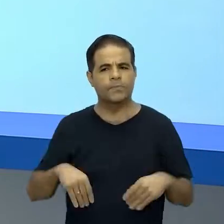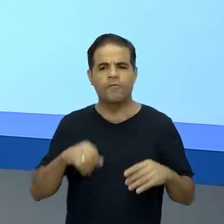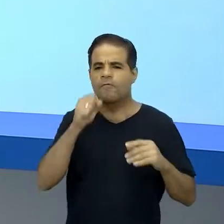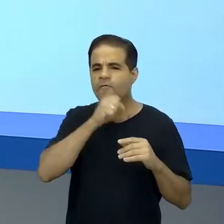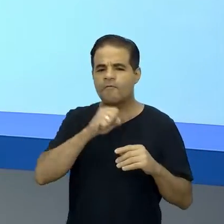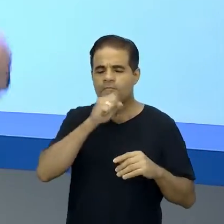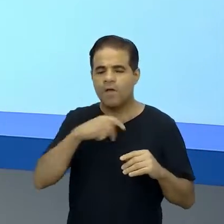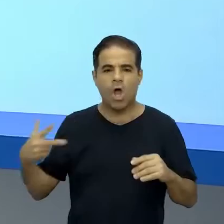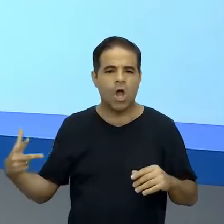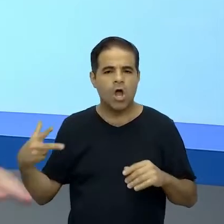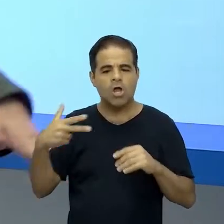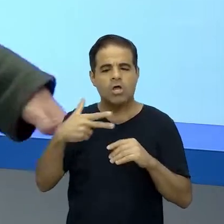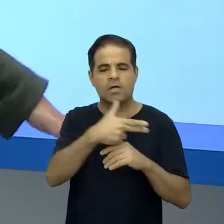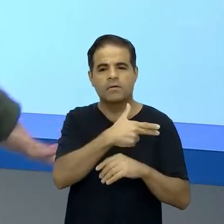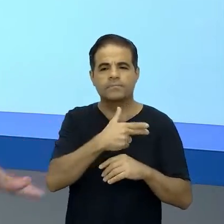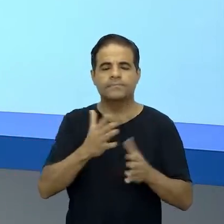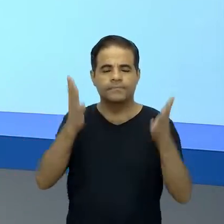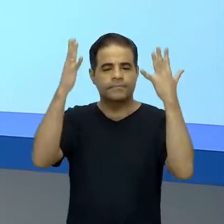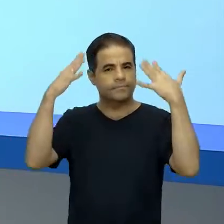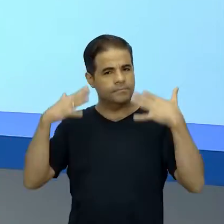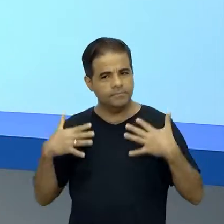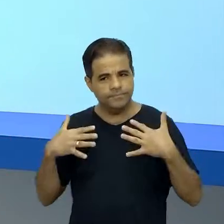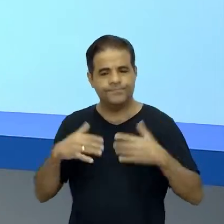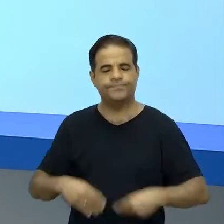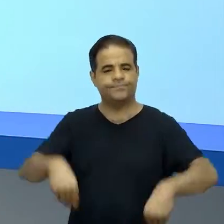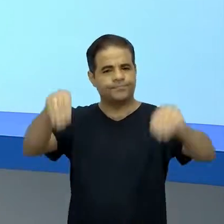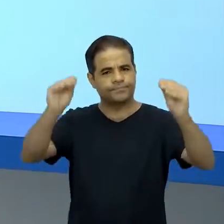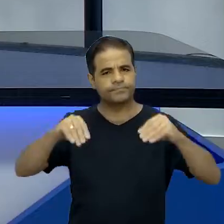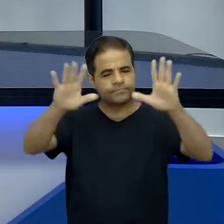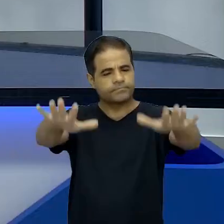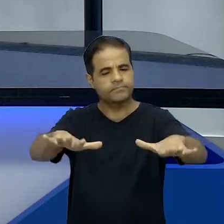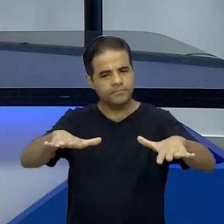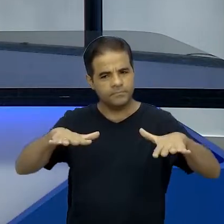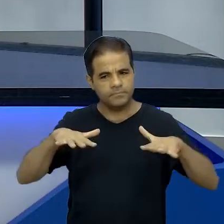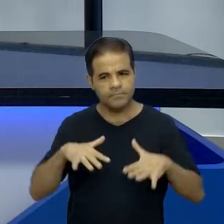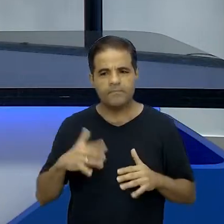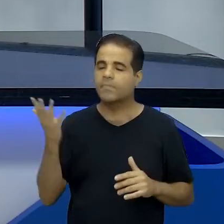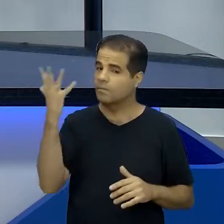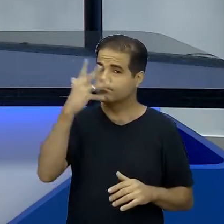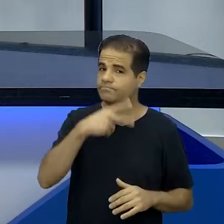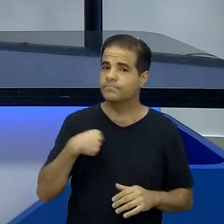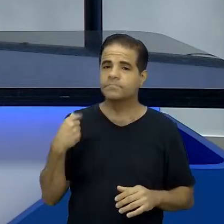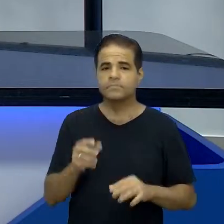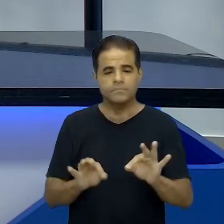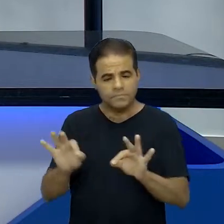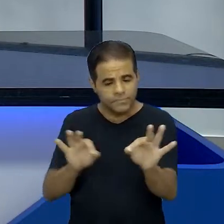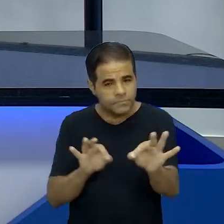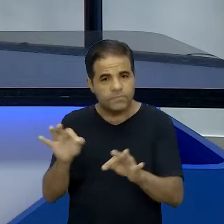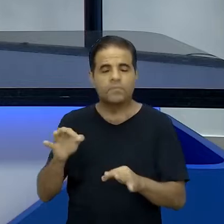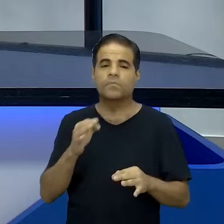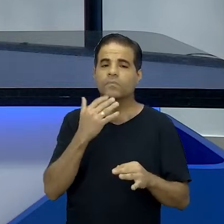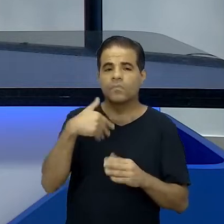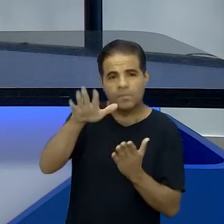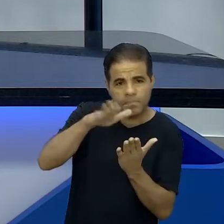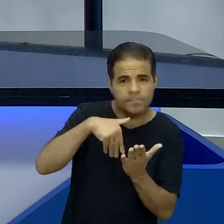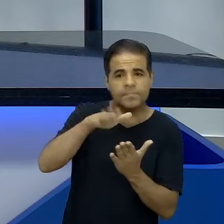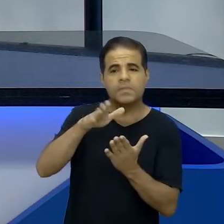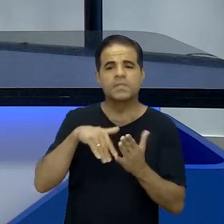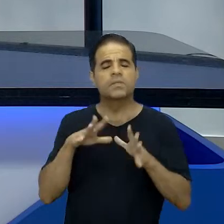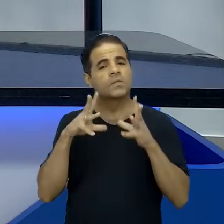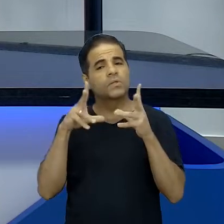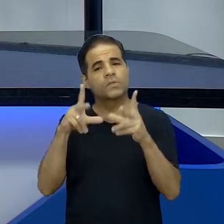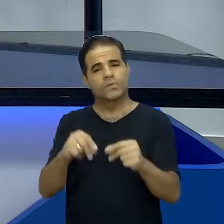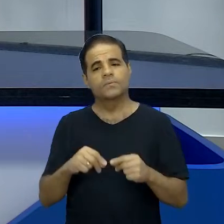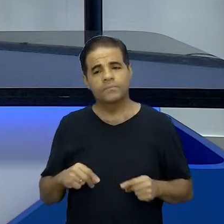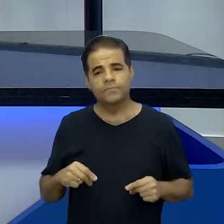só a cabeça, colocar e ele fica um lençolzão, né? Exatamente. E a gente costura, coisa, pinta.